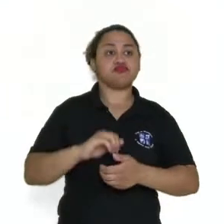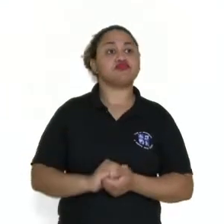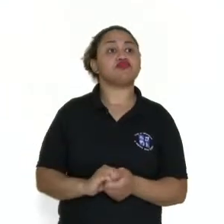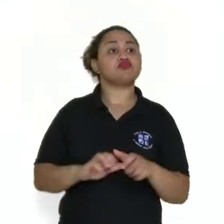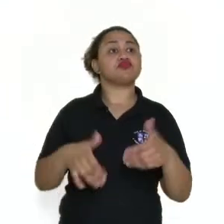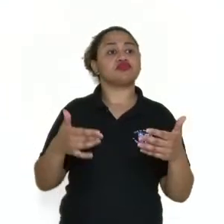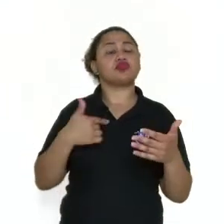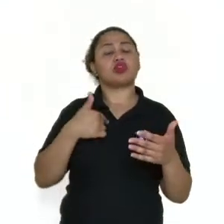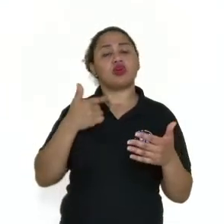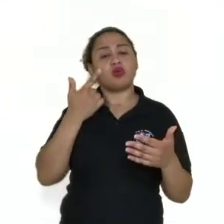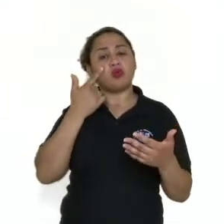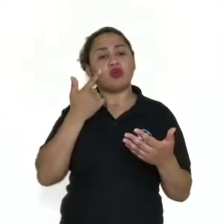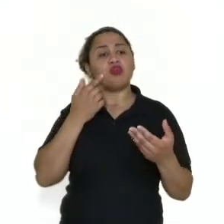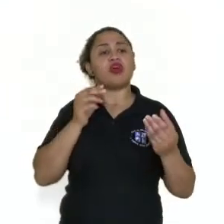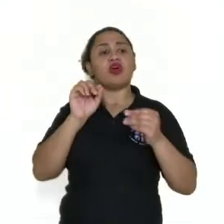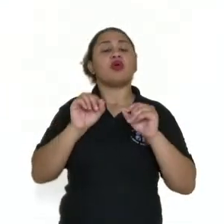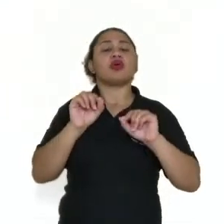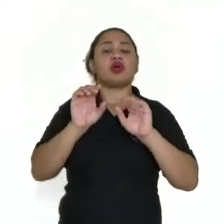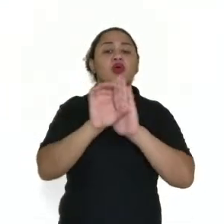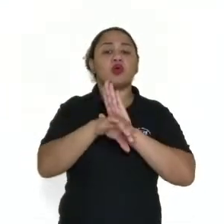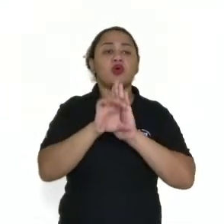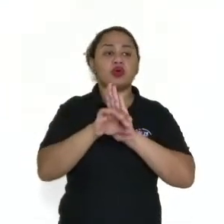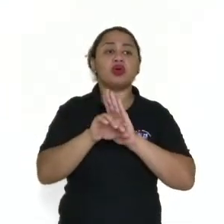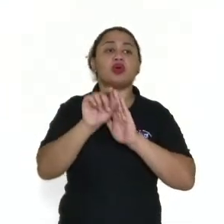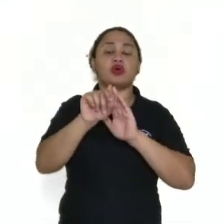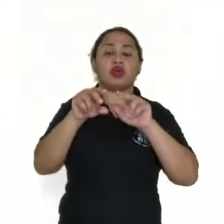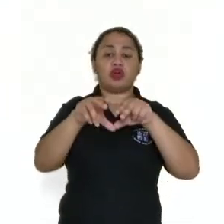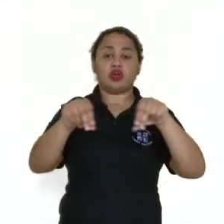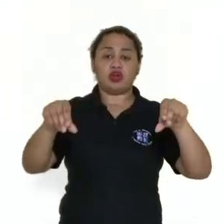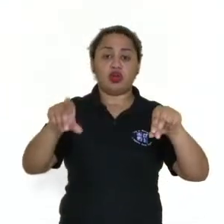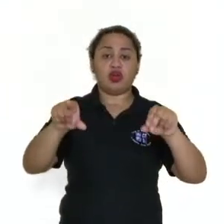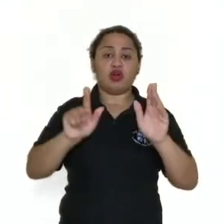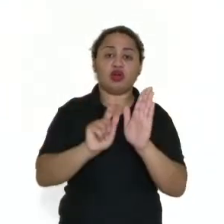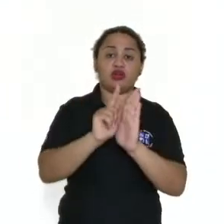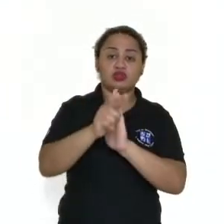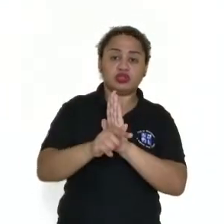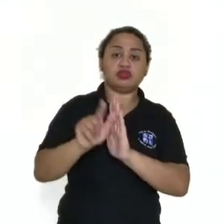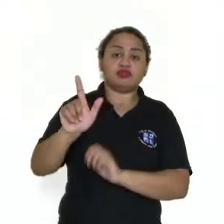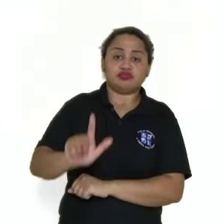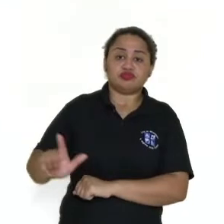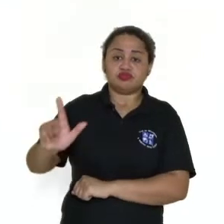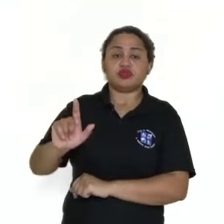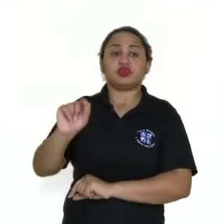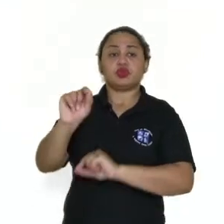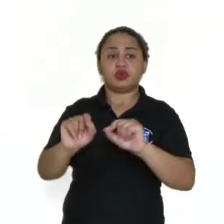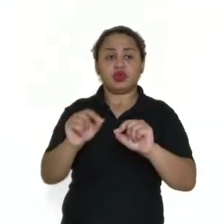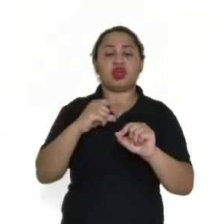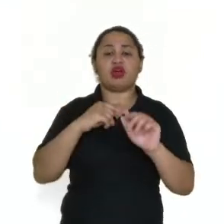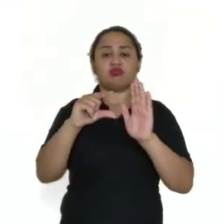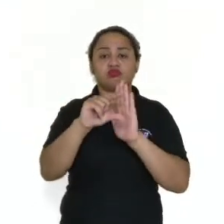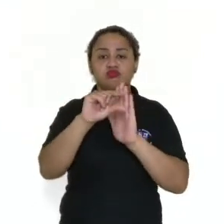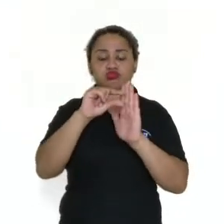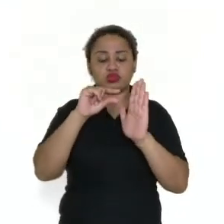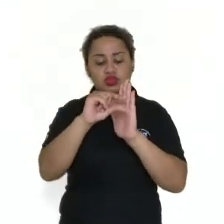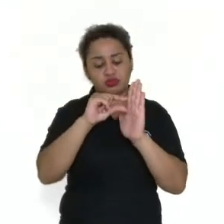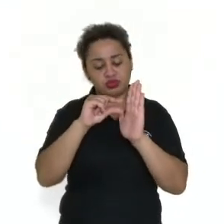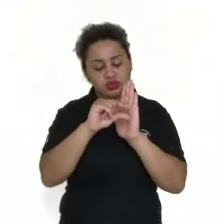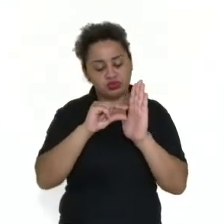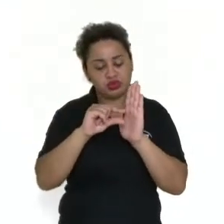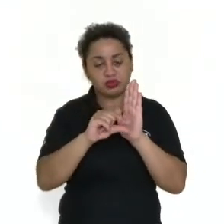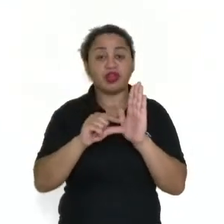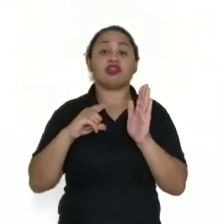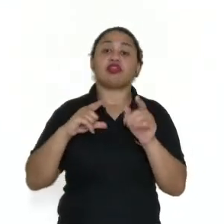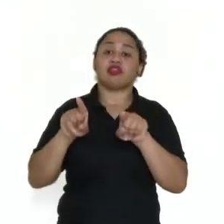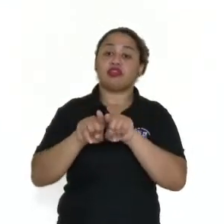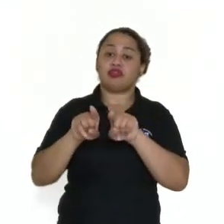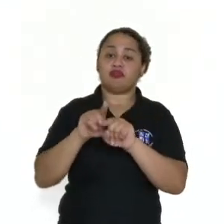Então vamos ler aqui comigo mais uma definição, né? O cordel é um gênero literário feito em versos com métrica e